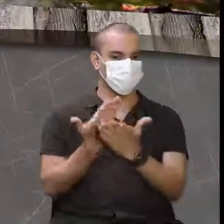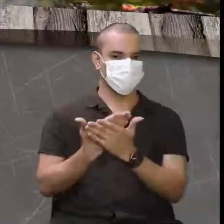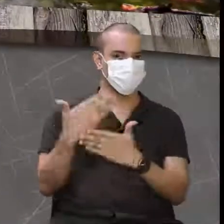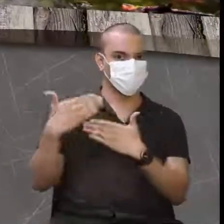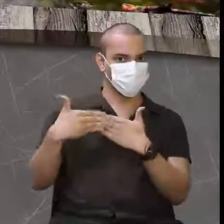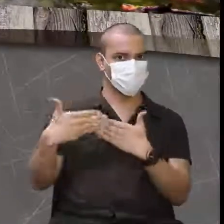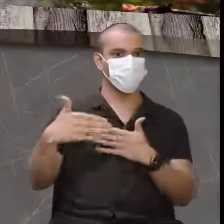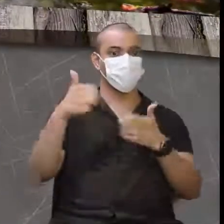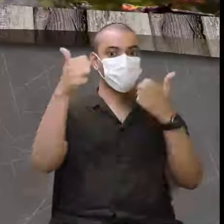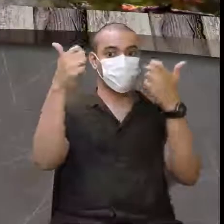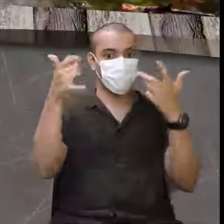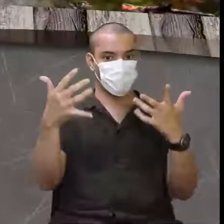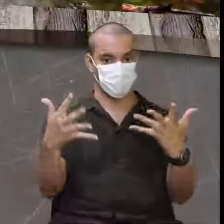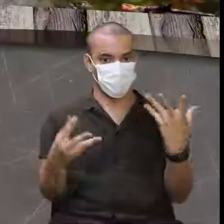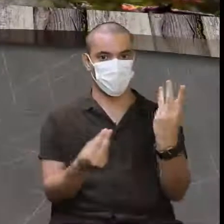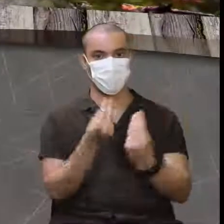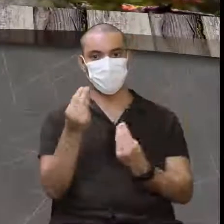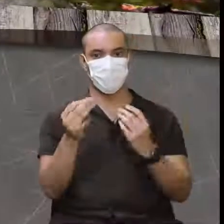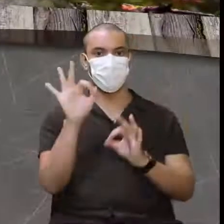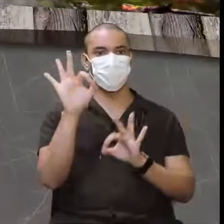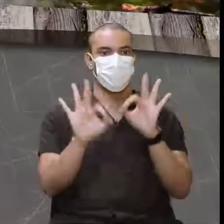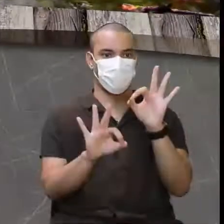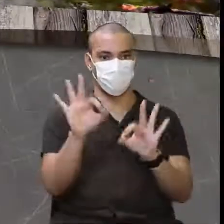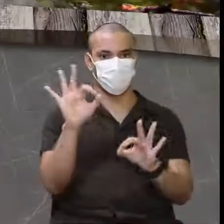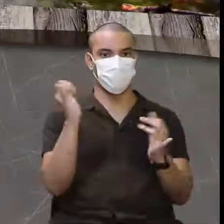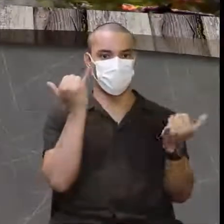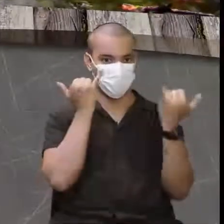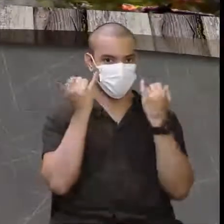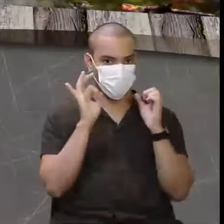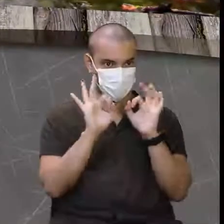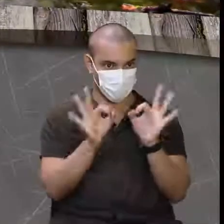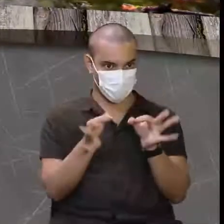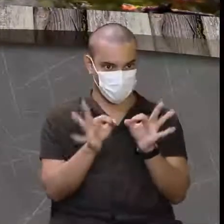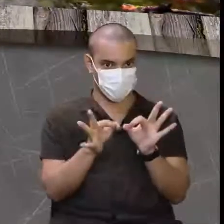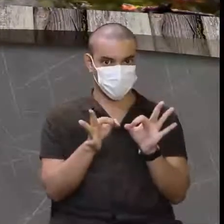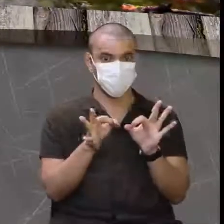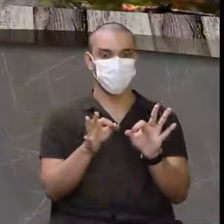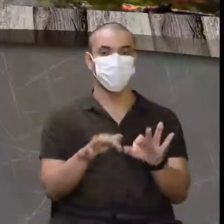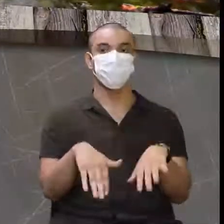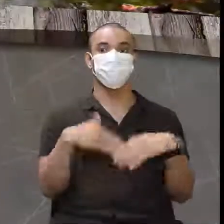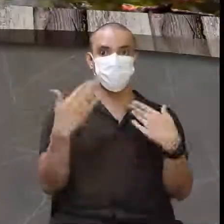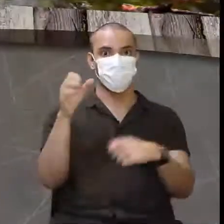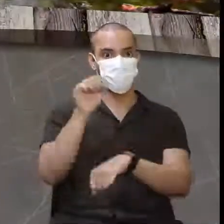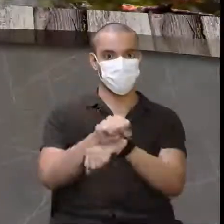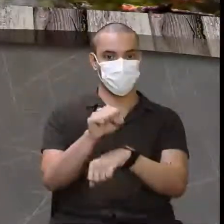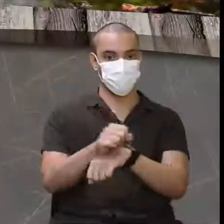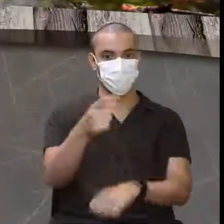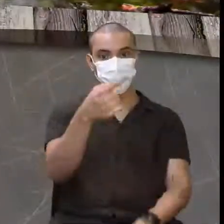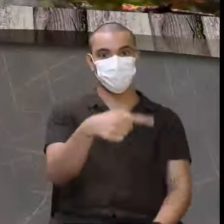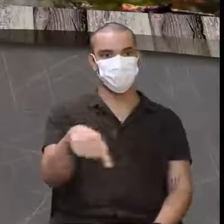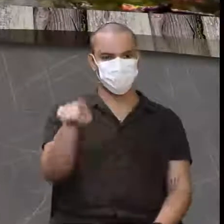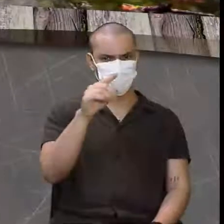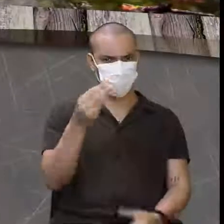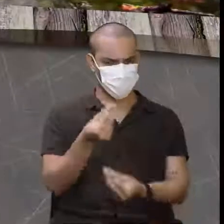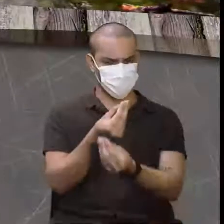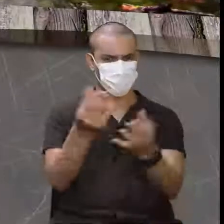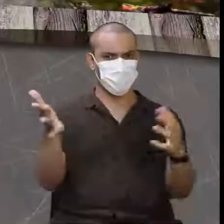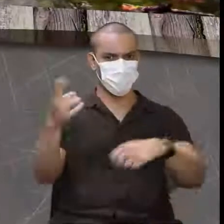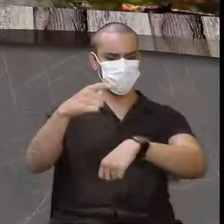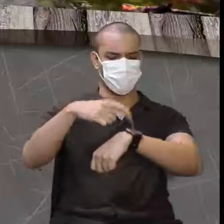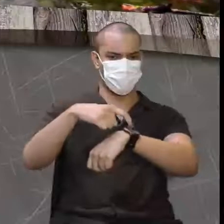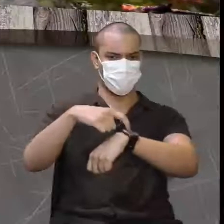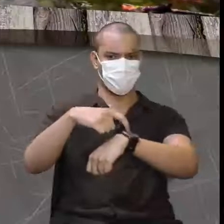próxima aula. Mas ele foi organizando todas as informações, tá bom? E eu te espero, então, vou te dar um